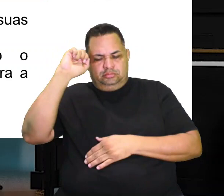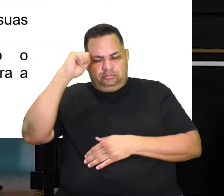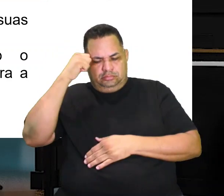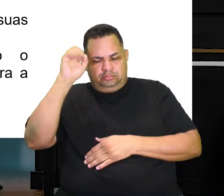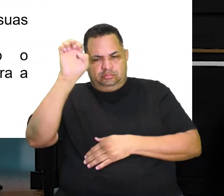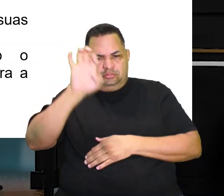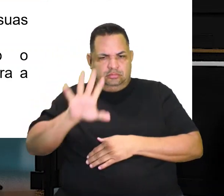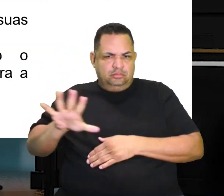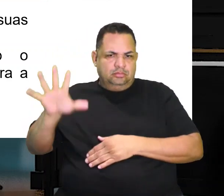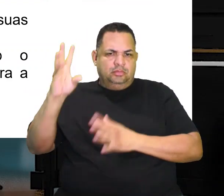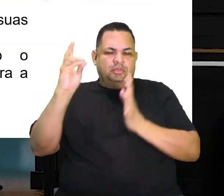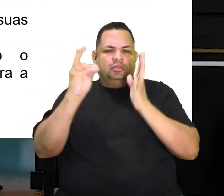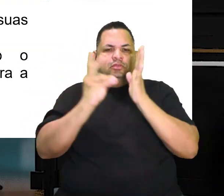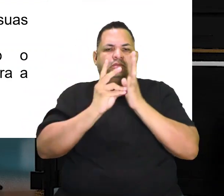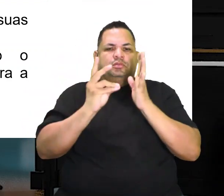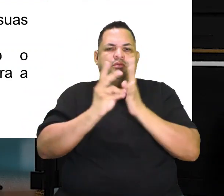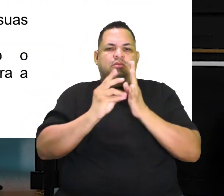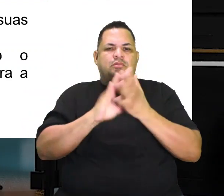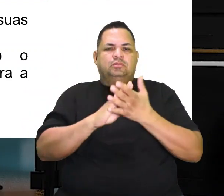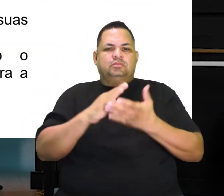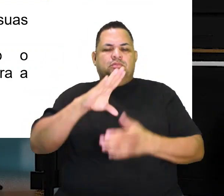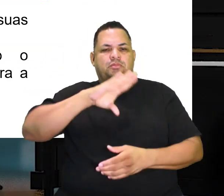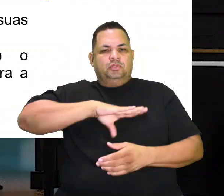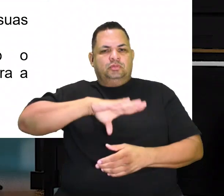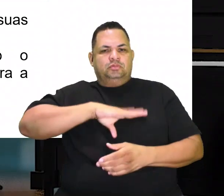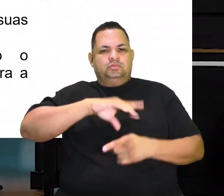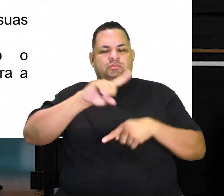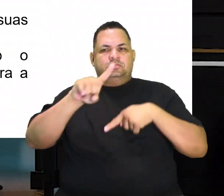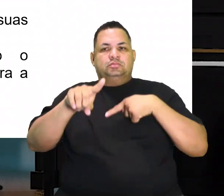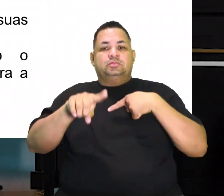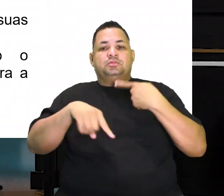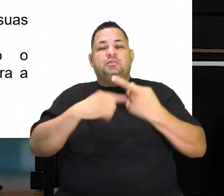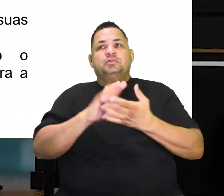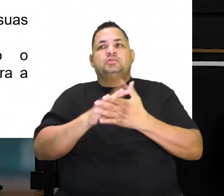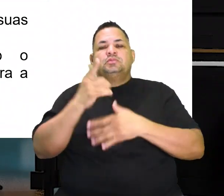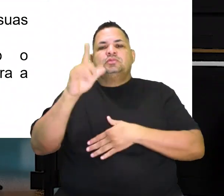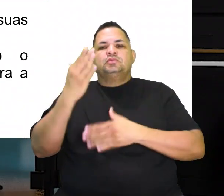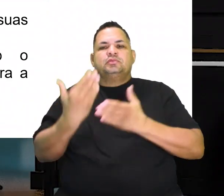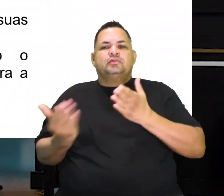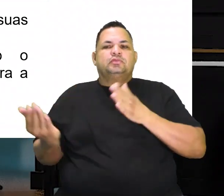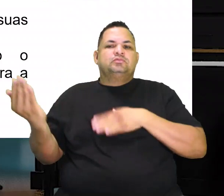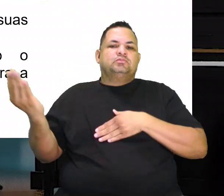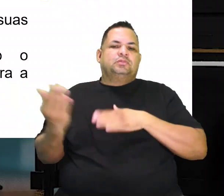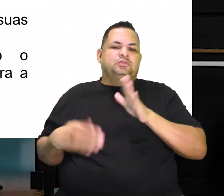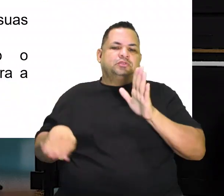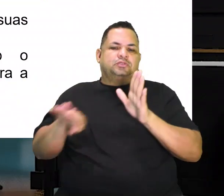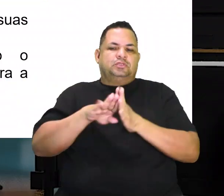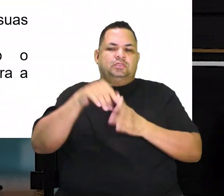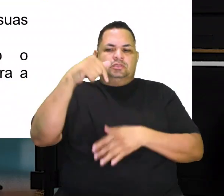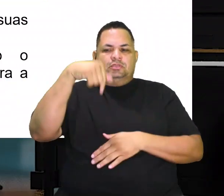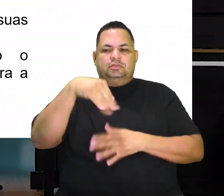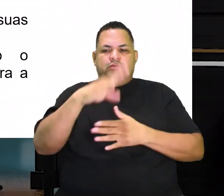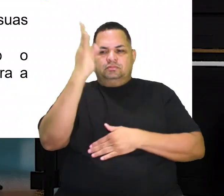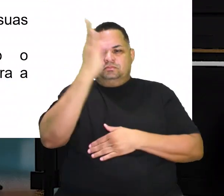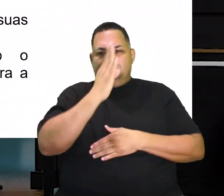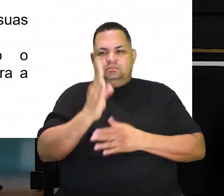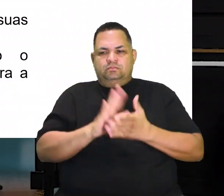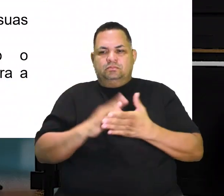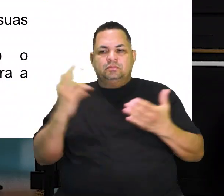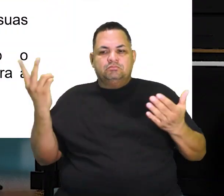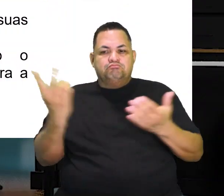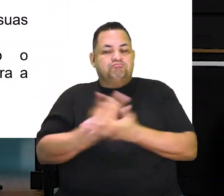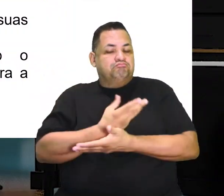indígena, europeu, no caso os portugueses, depois outras que foram vindo, Porém, isso ocorre até